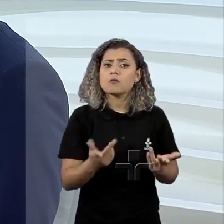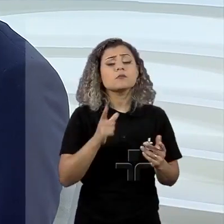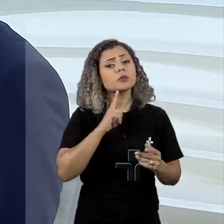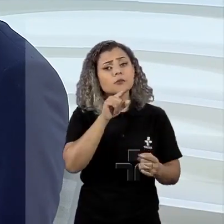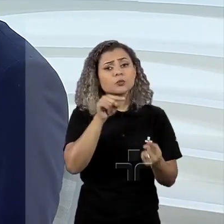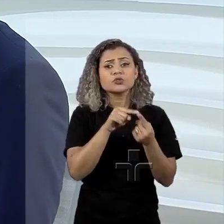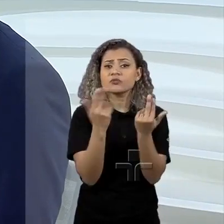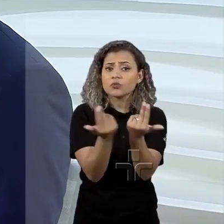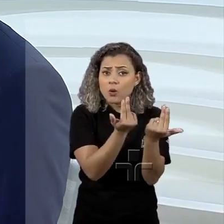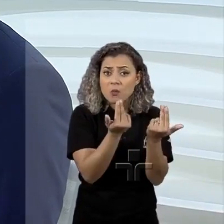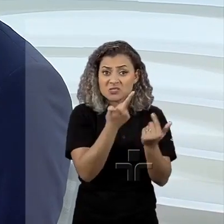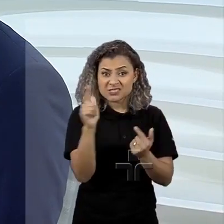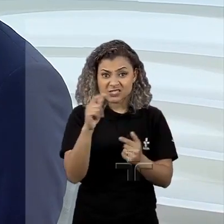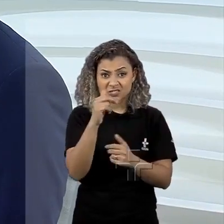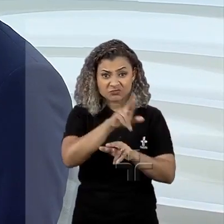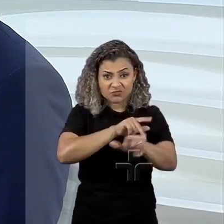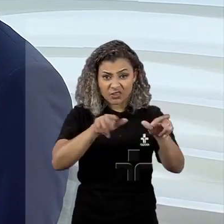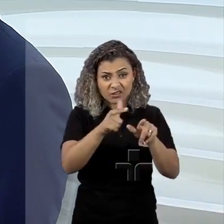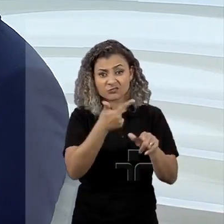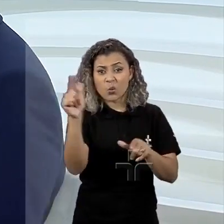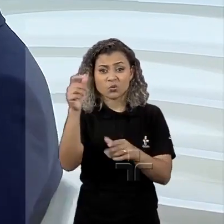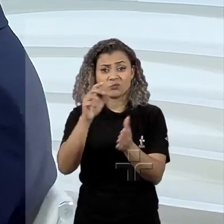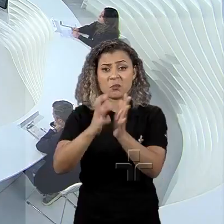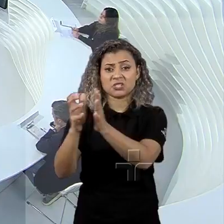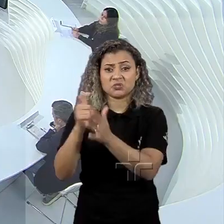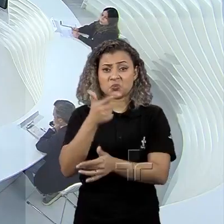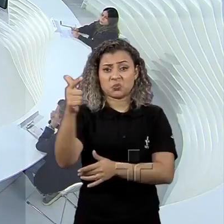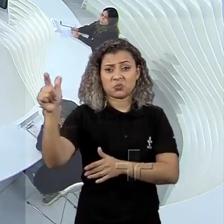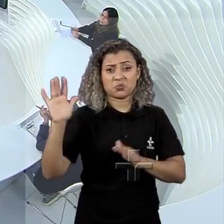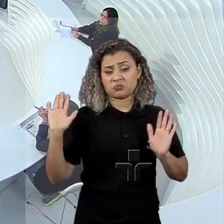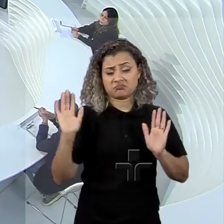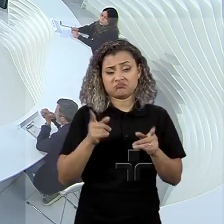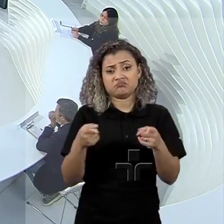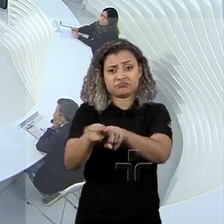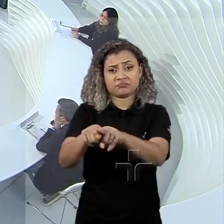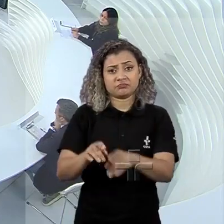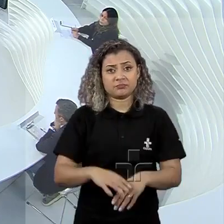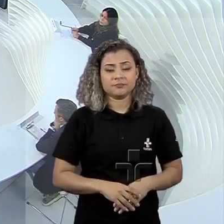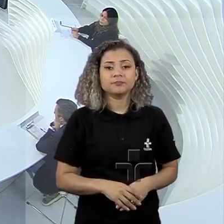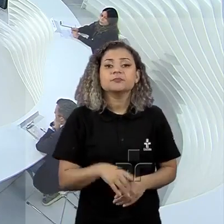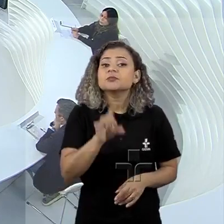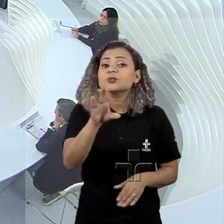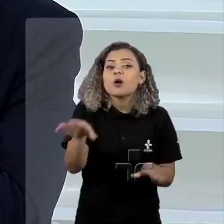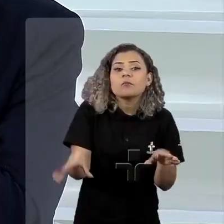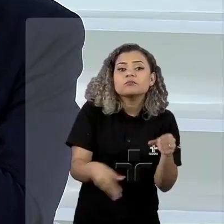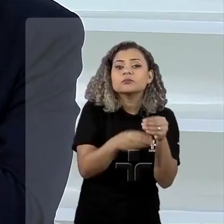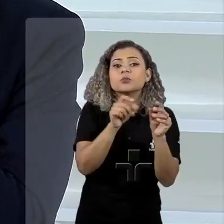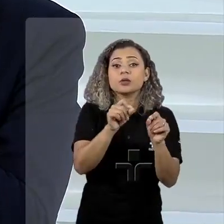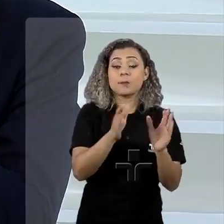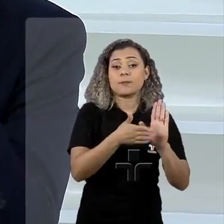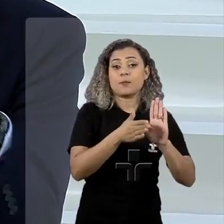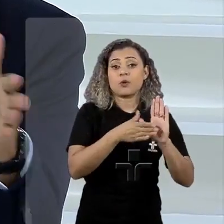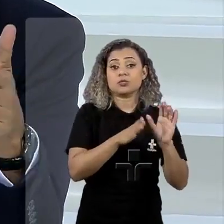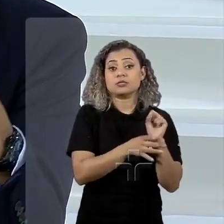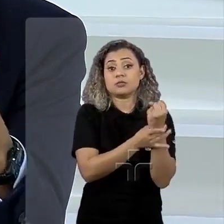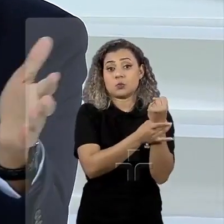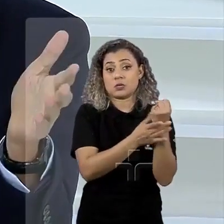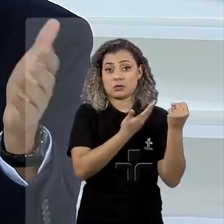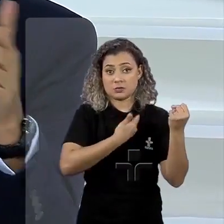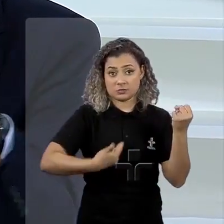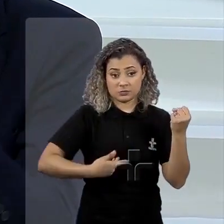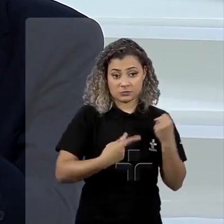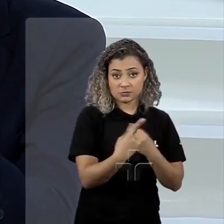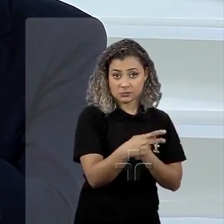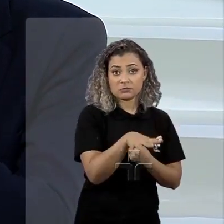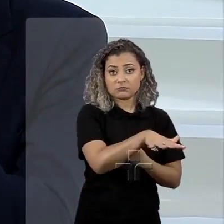Os que têm diferente vão para outros partidos. Flávio. O senhor abriu o programa aqui com propostas na área de segurança, elencou